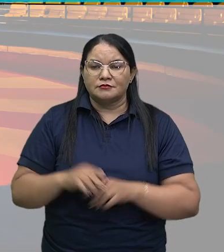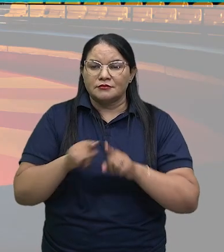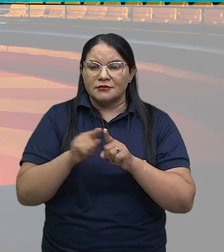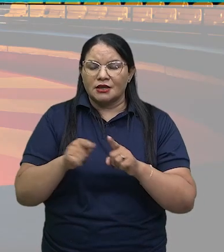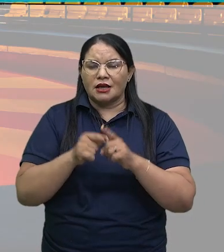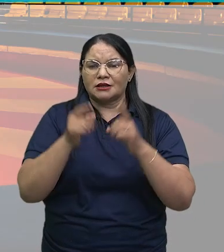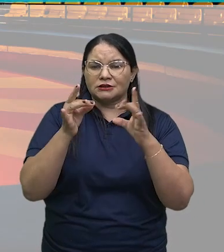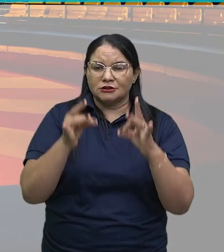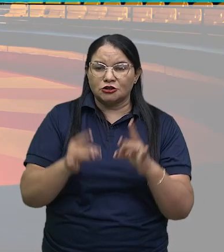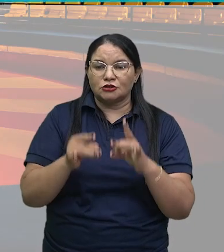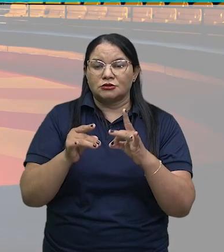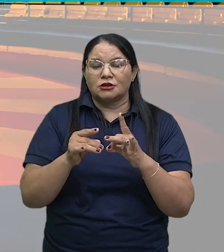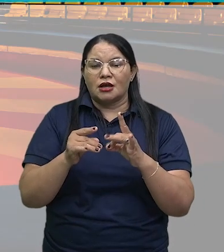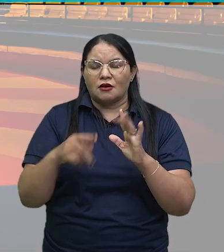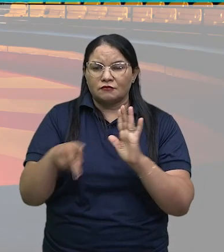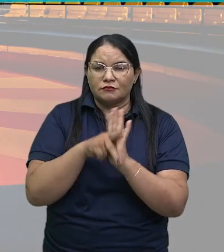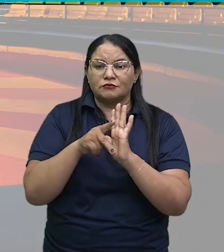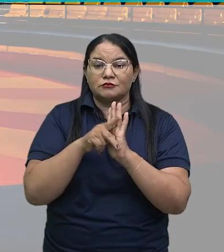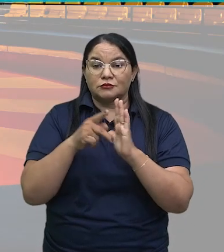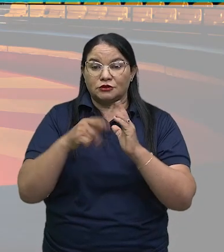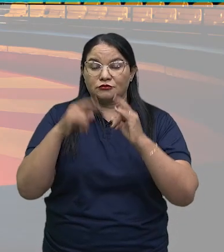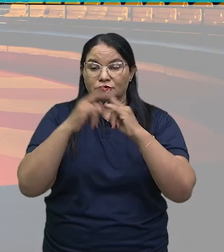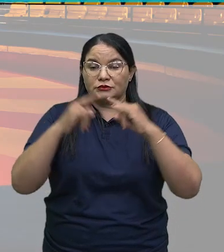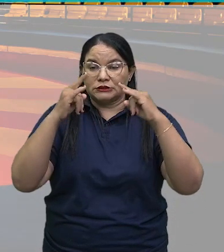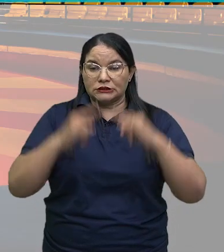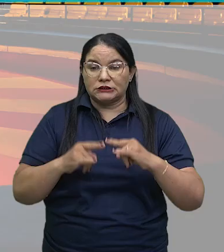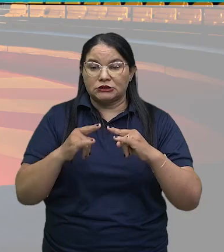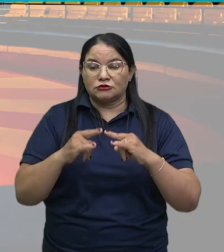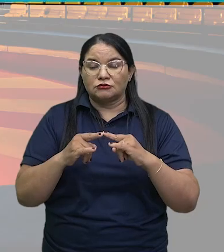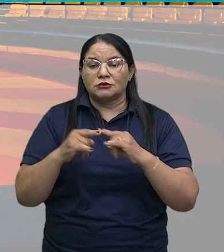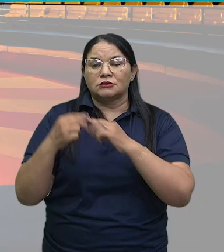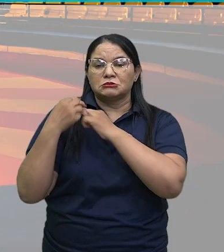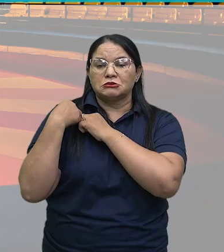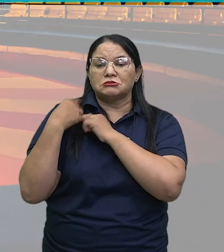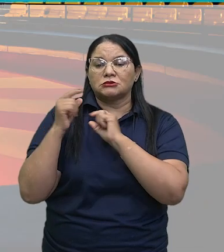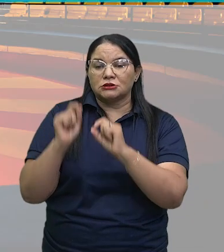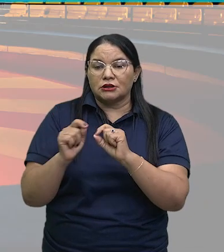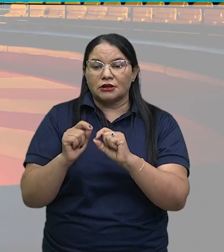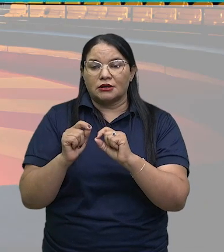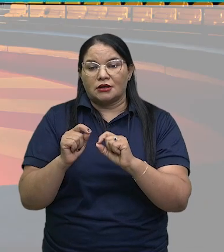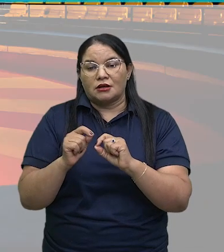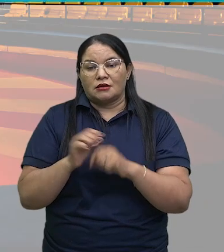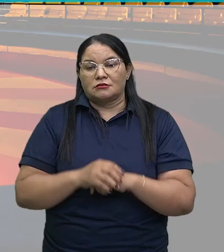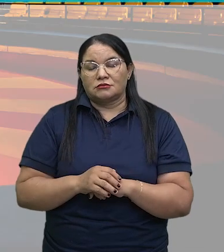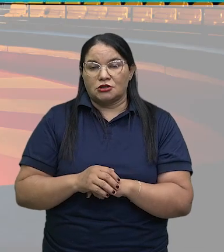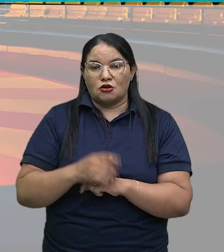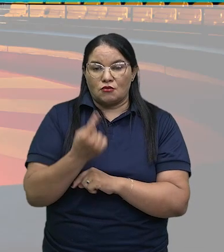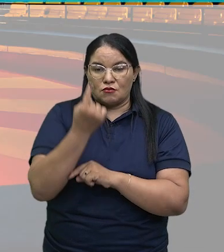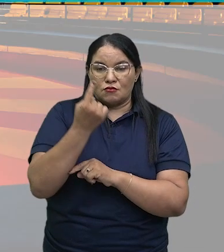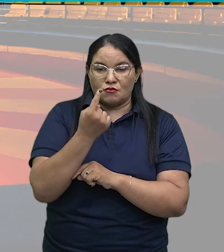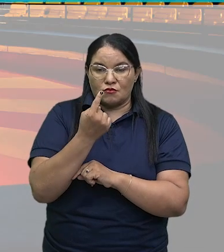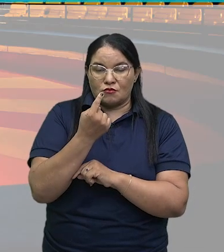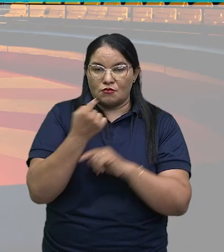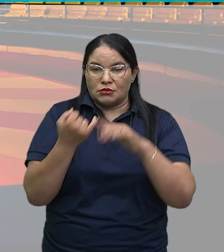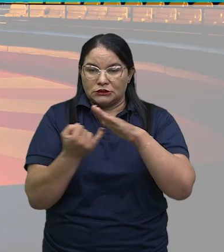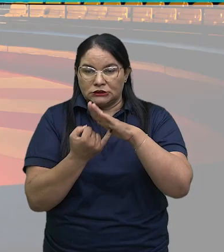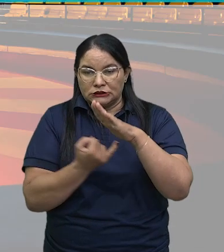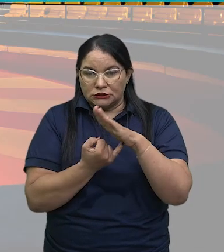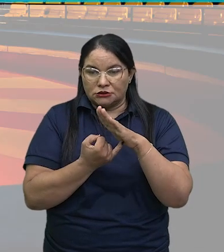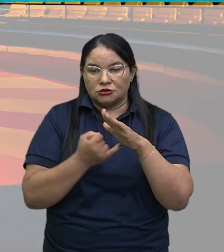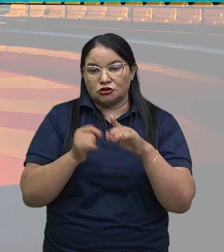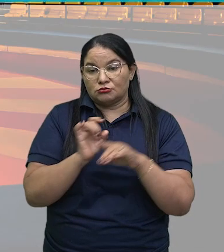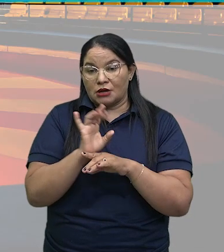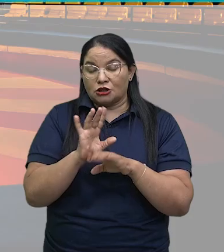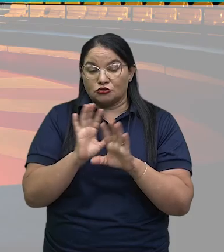Quem define o que é legítimo no circo? A definição do que é legítimo do circo não pertence a uma única entidade,